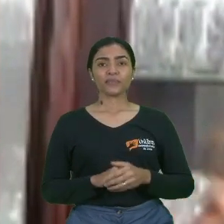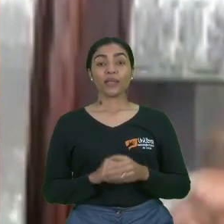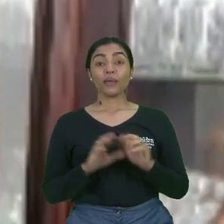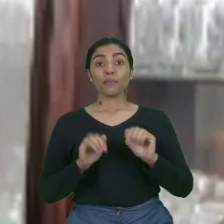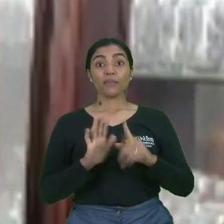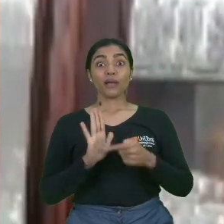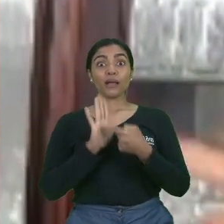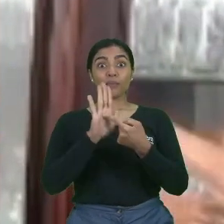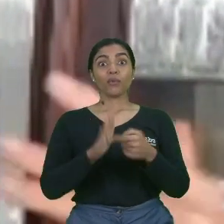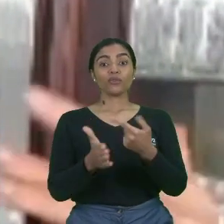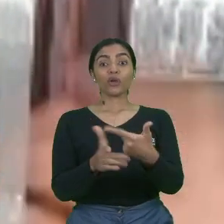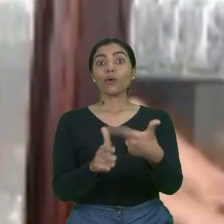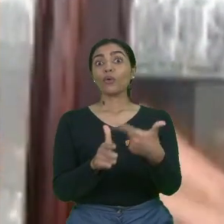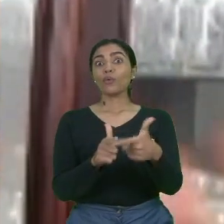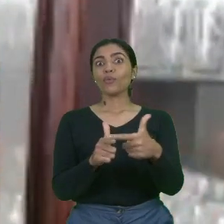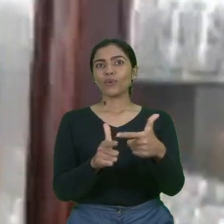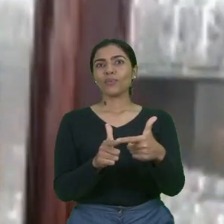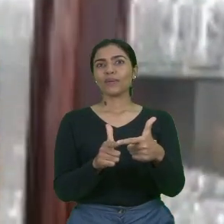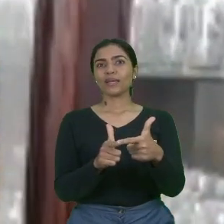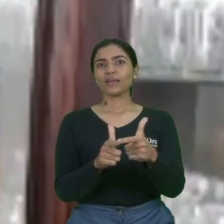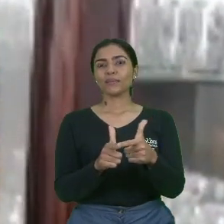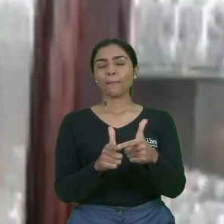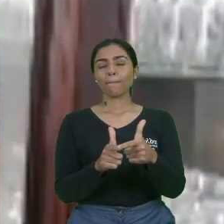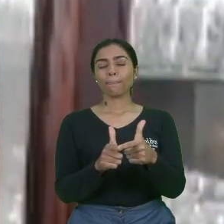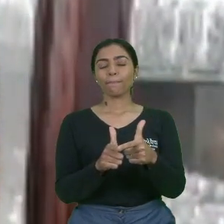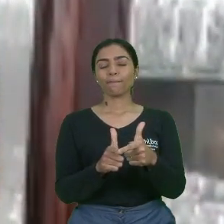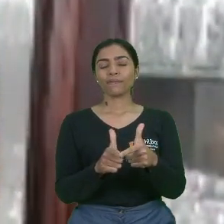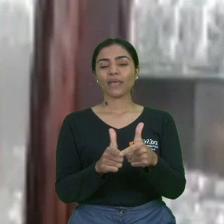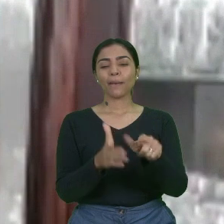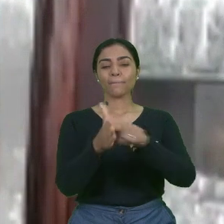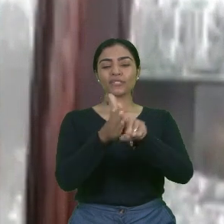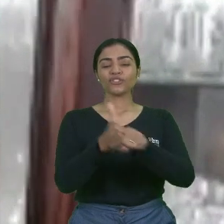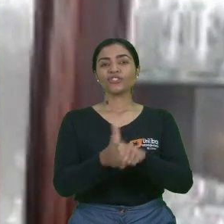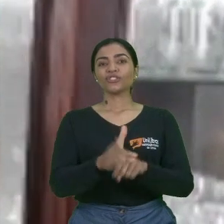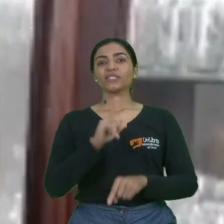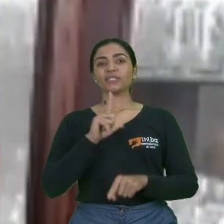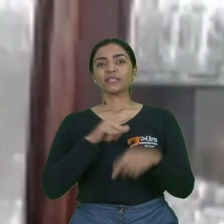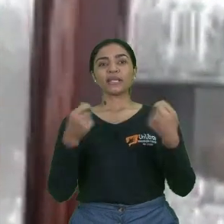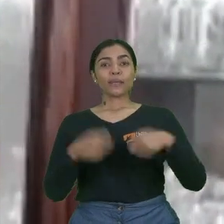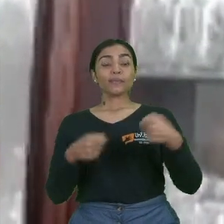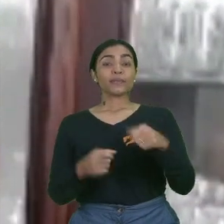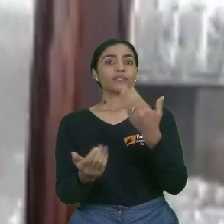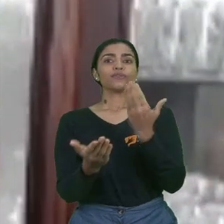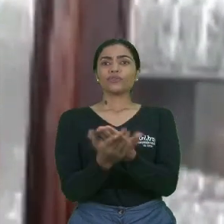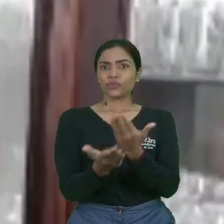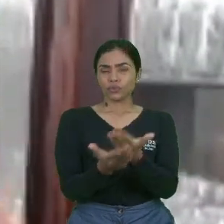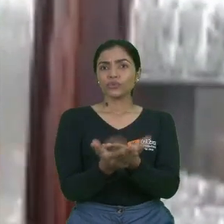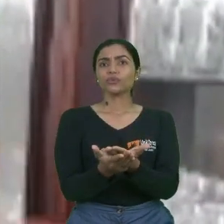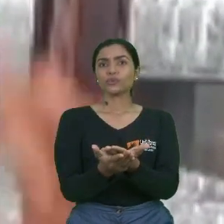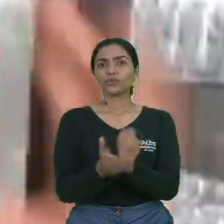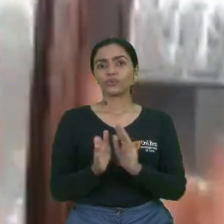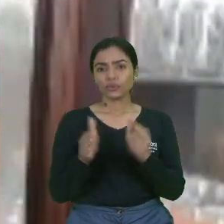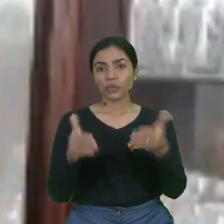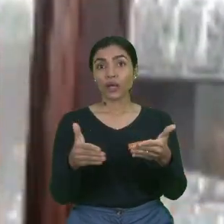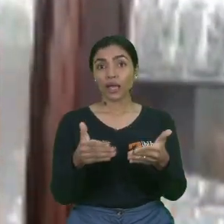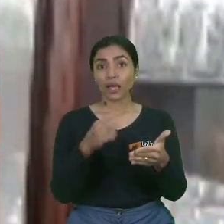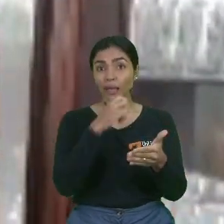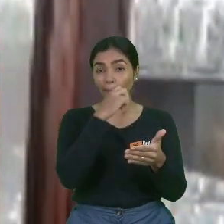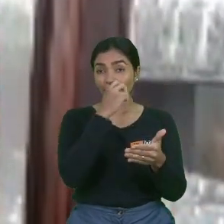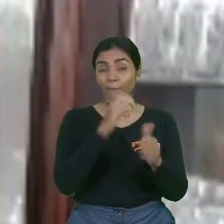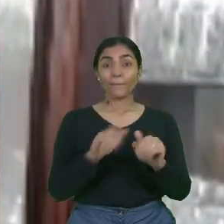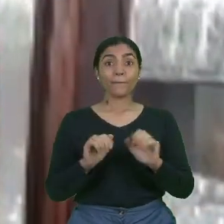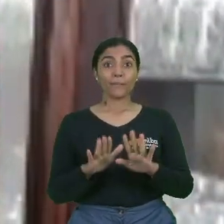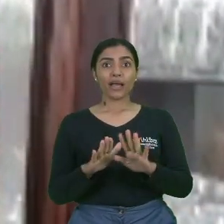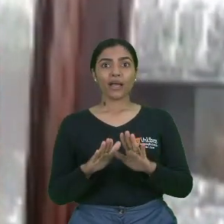é preciso estudar cuidado passei se tornando mas está na sua altura